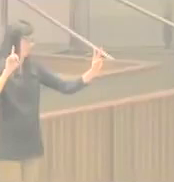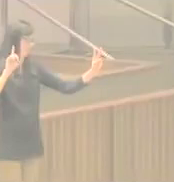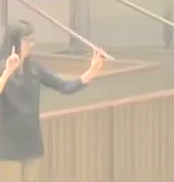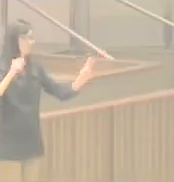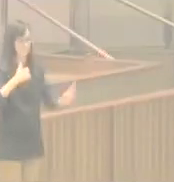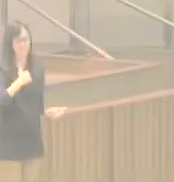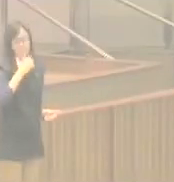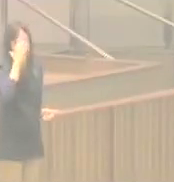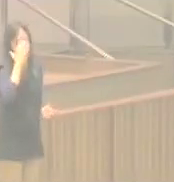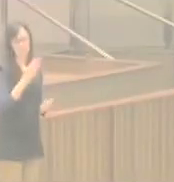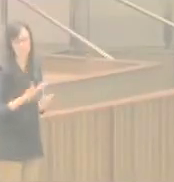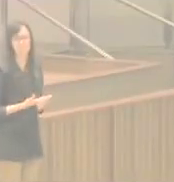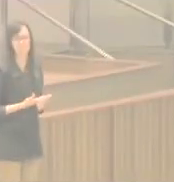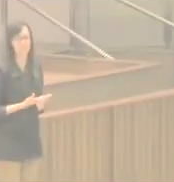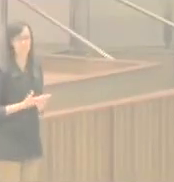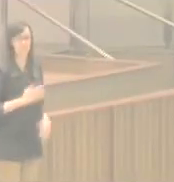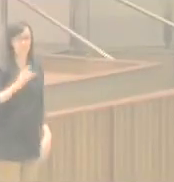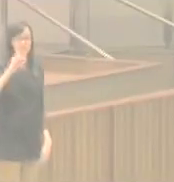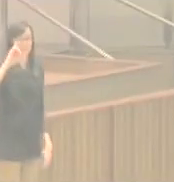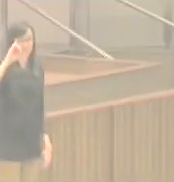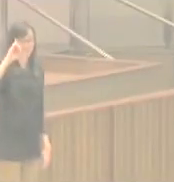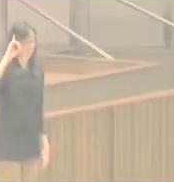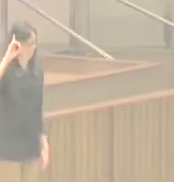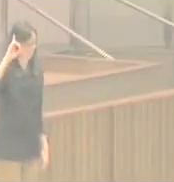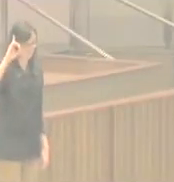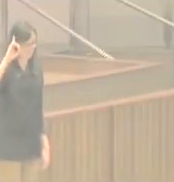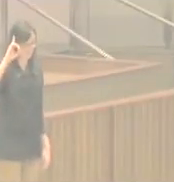Eu creio que o Deus